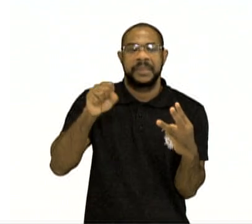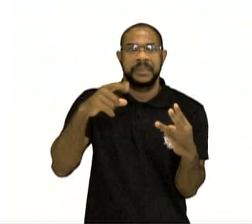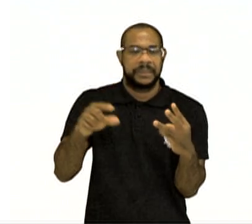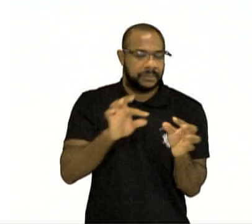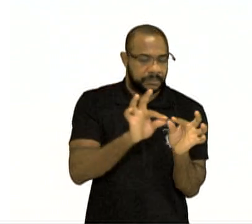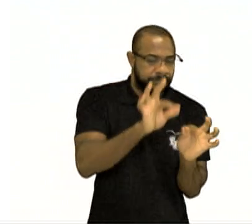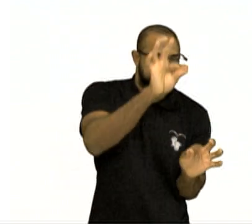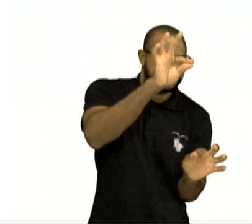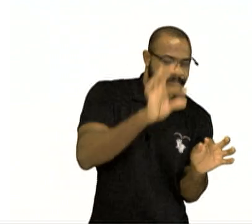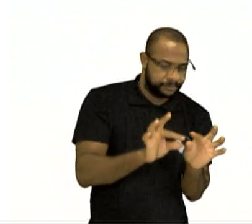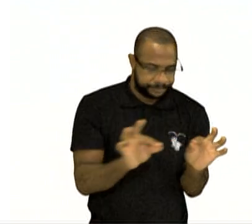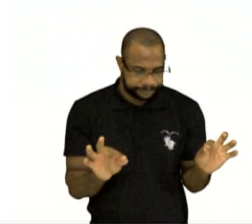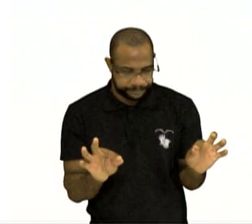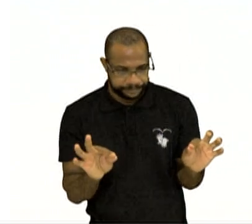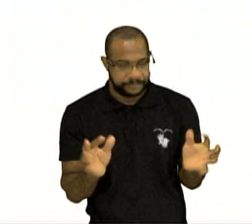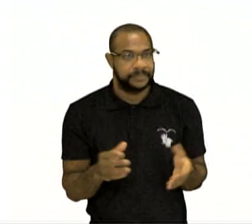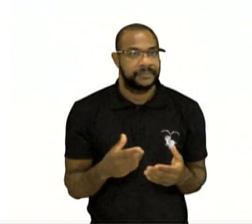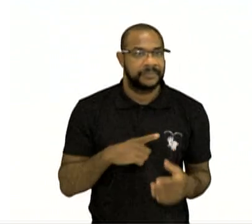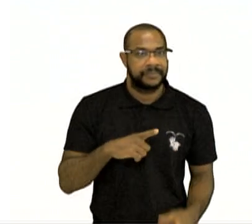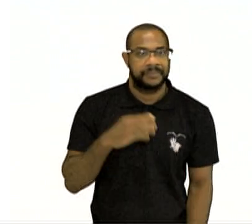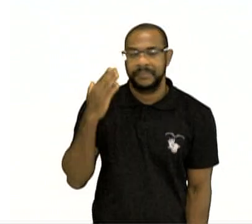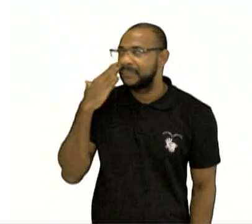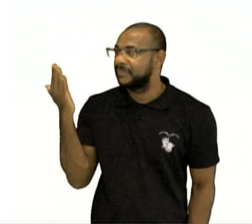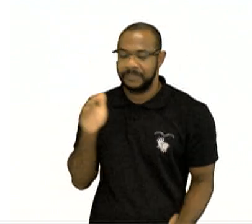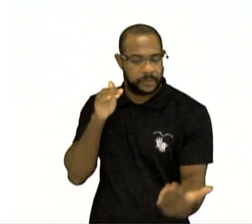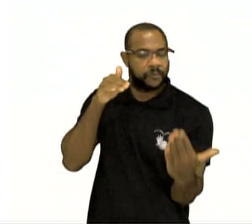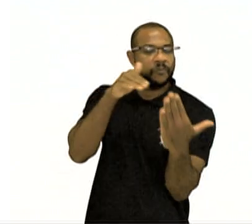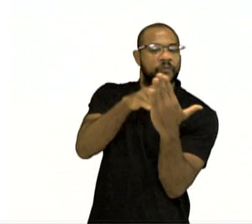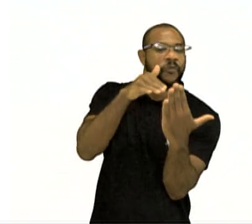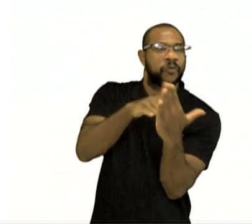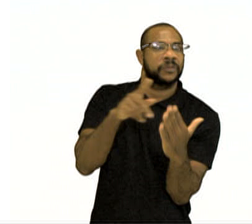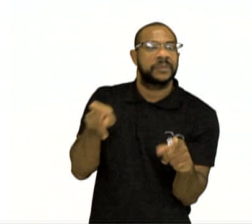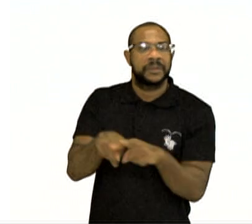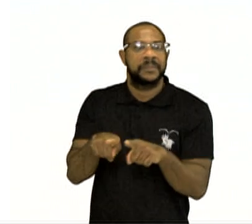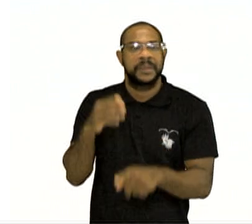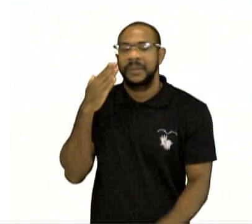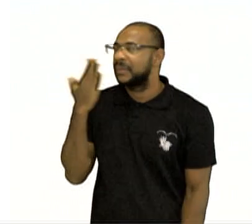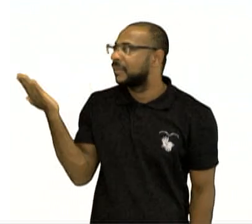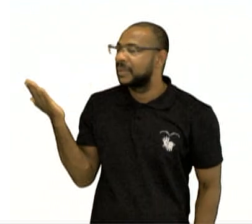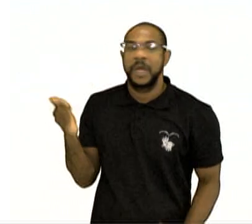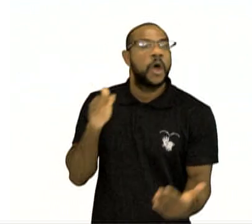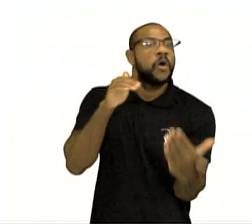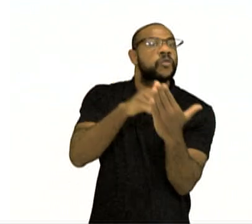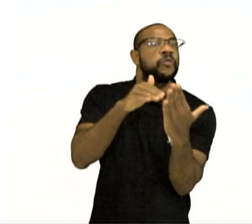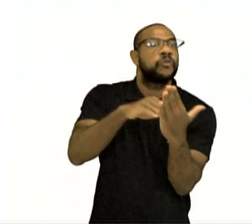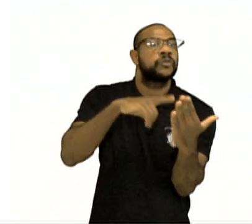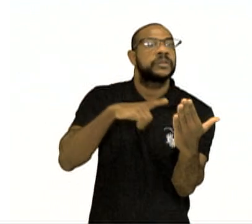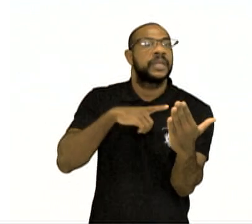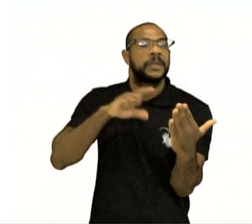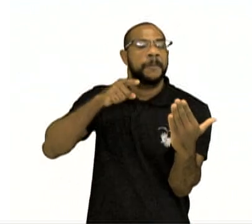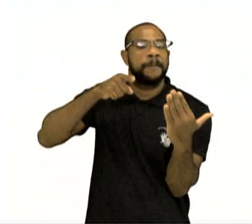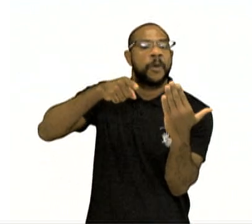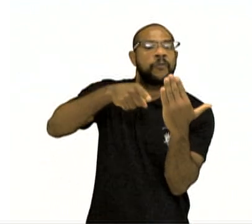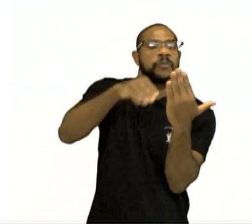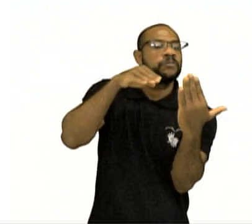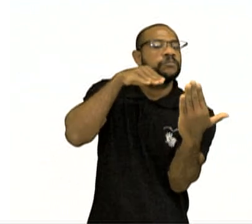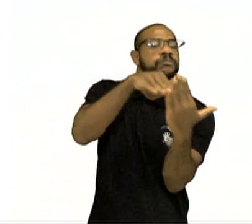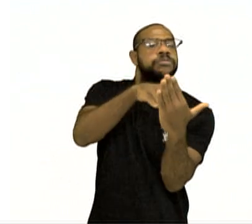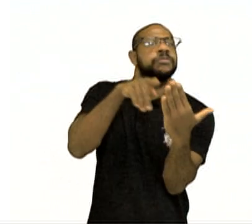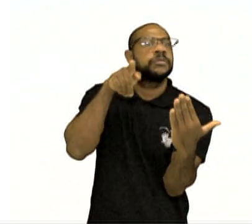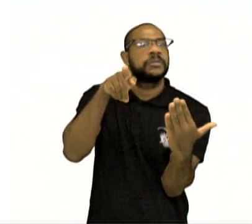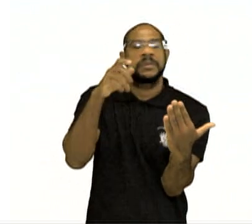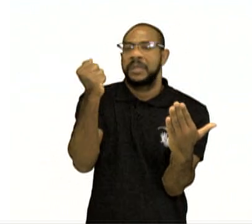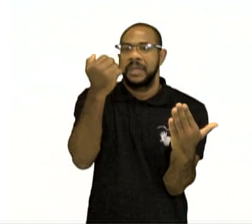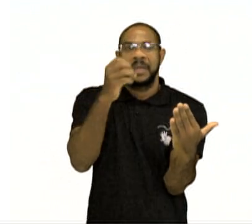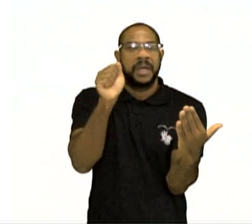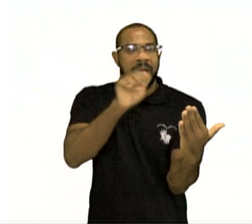a perspectiva, né? Lá atrás, você vê que tem profundidade essa